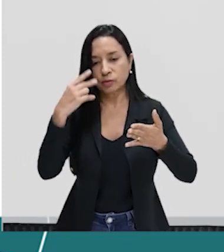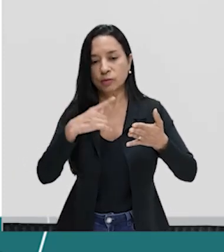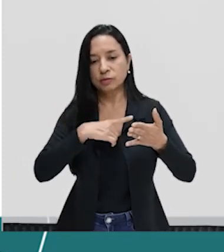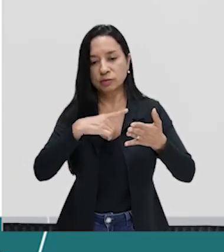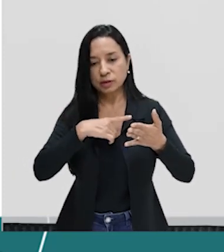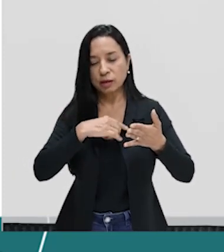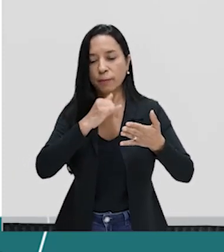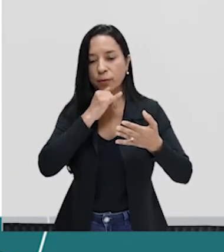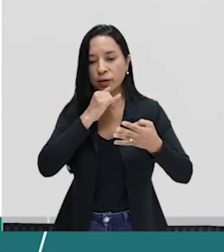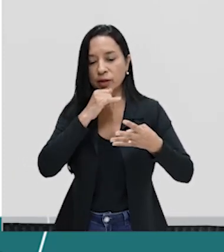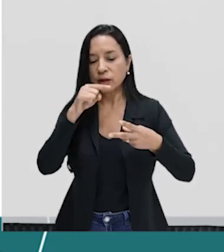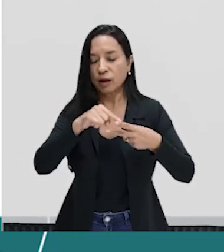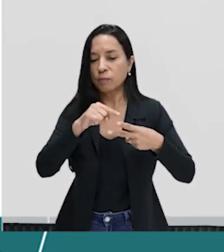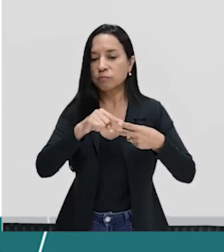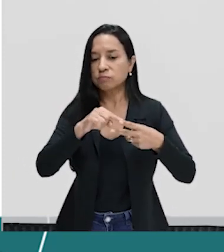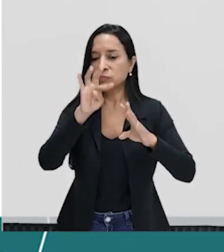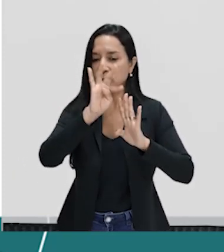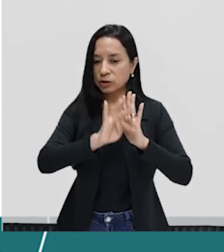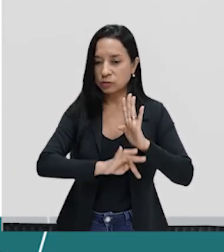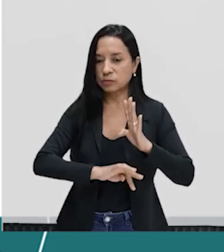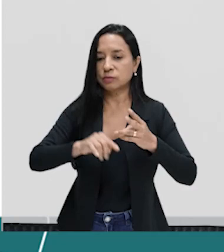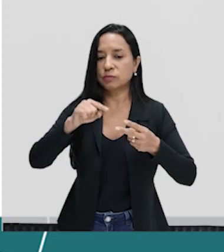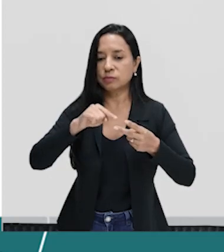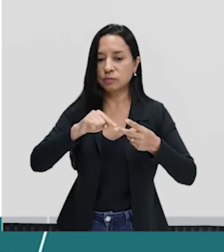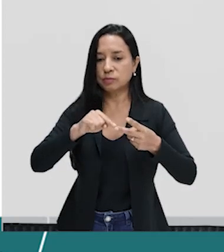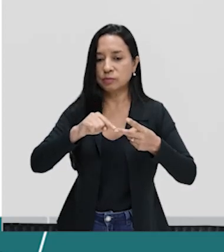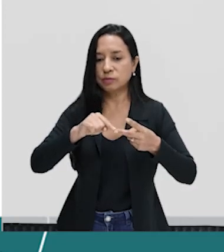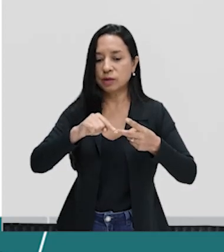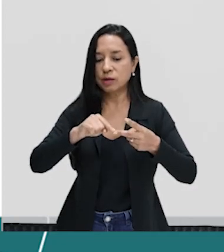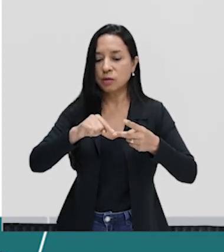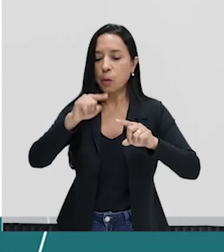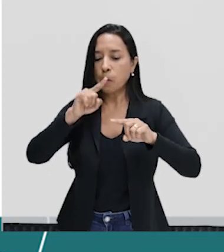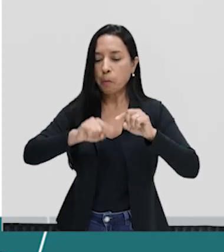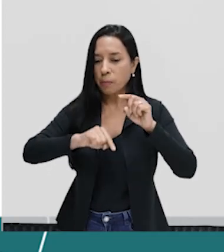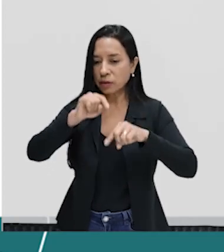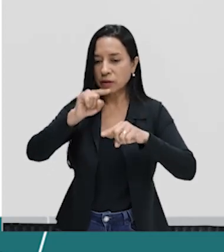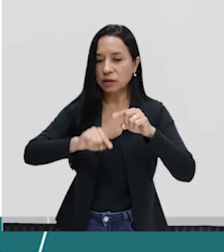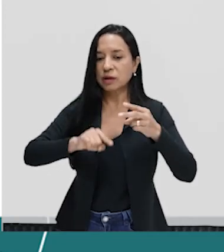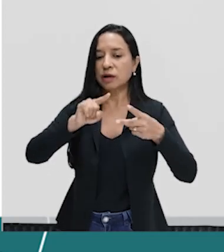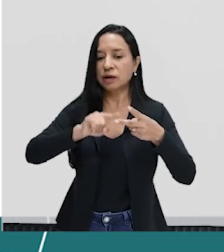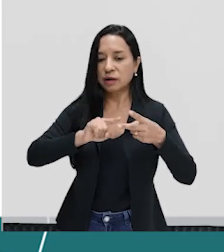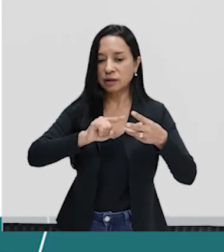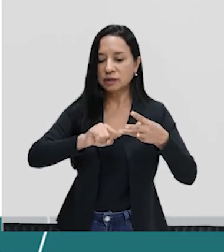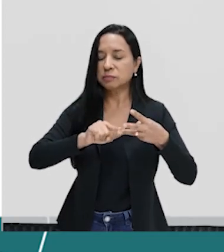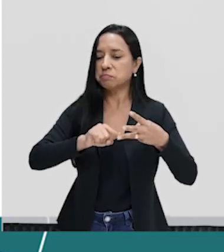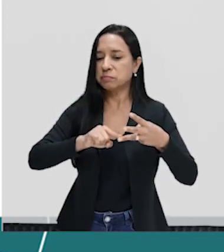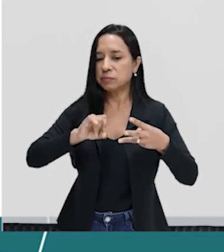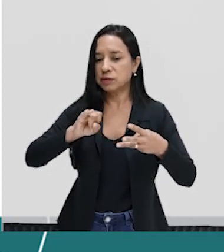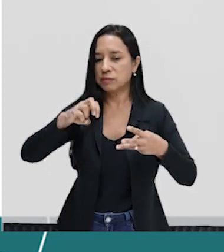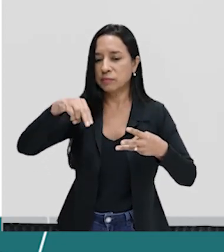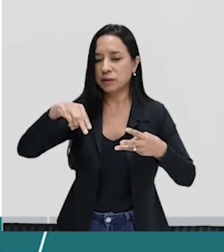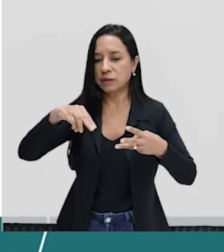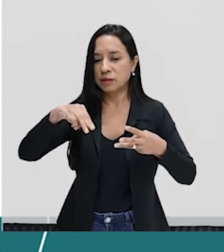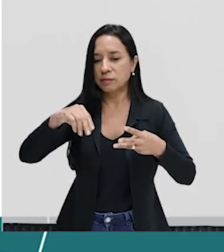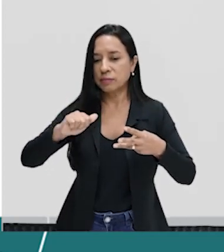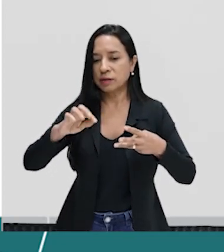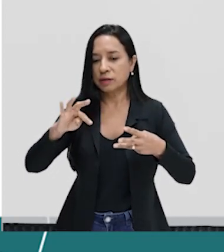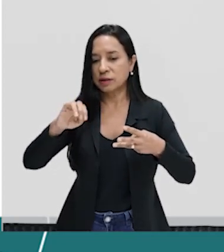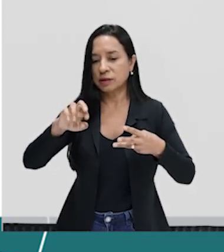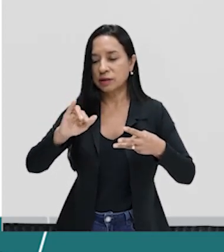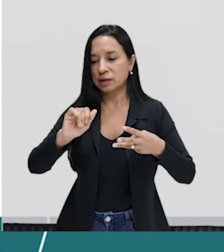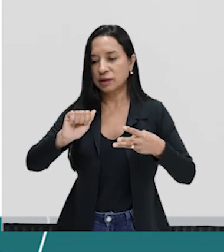exemplo, fontes textuais, nós temos fontes materiais, nós temos fontes imateriais. Quando se fala